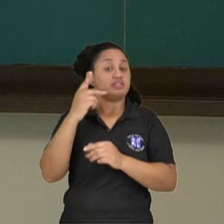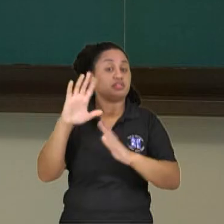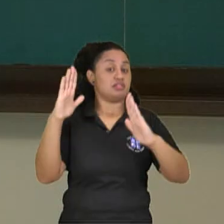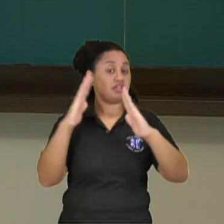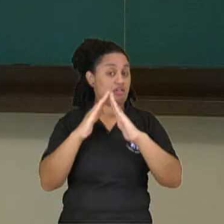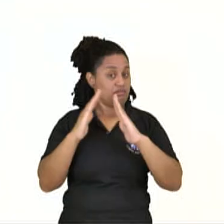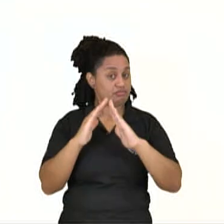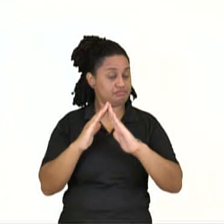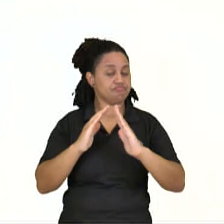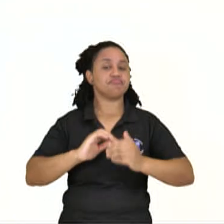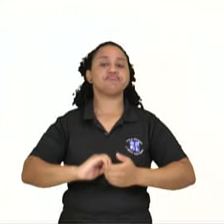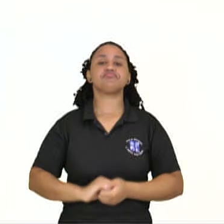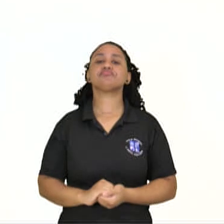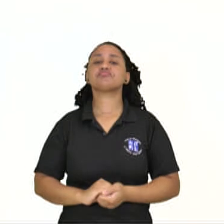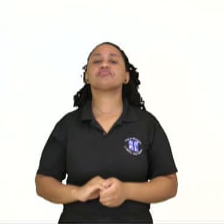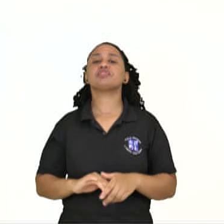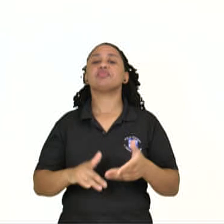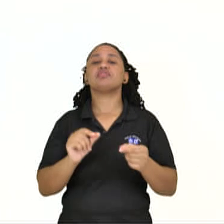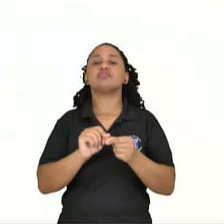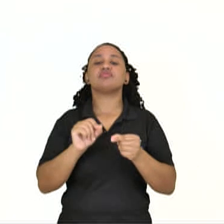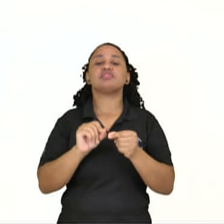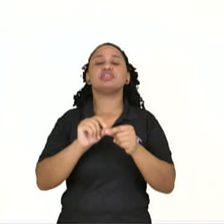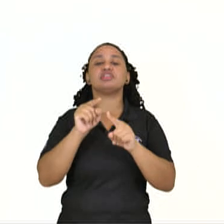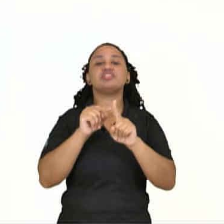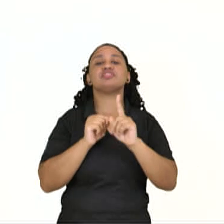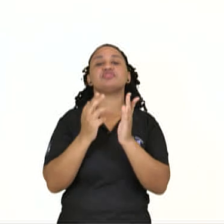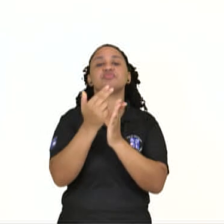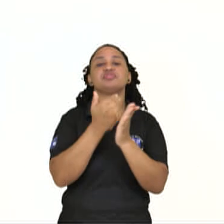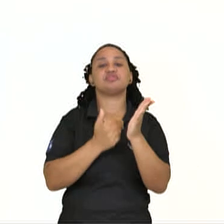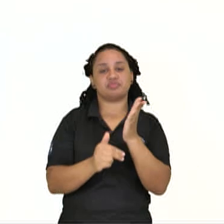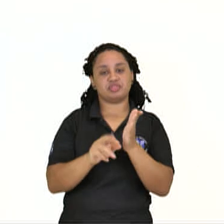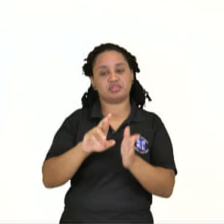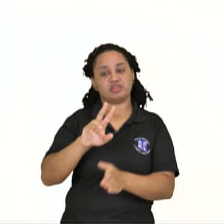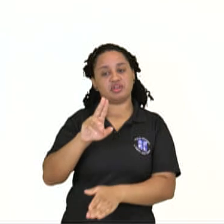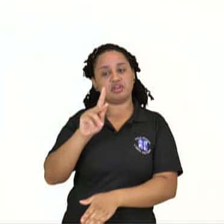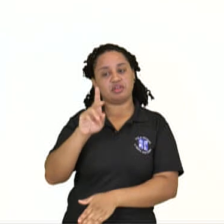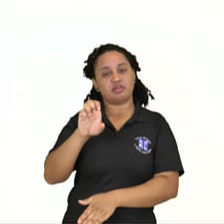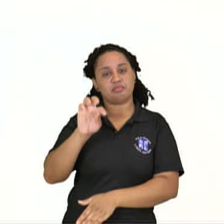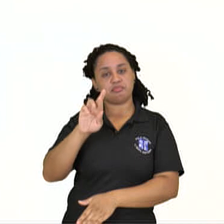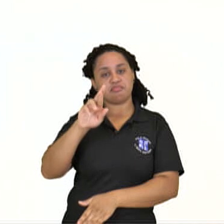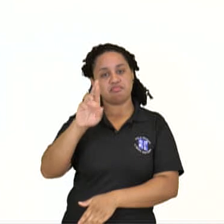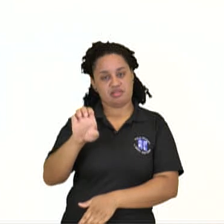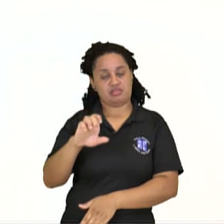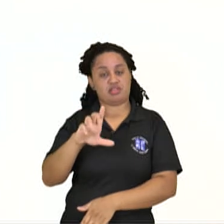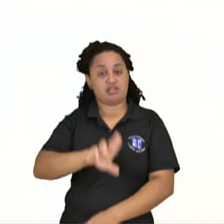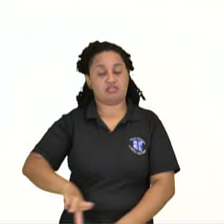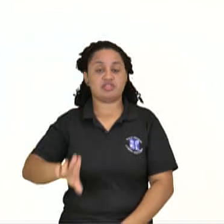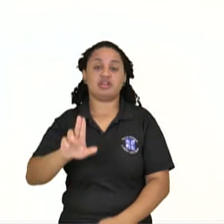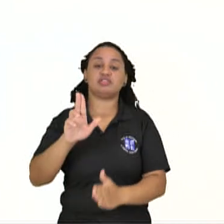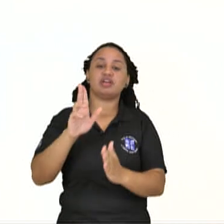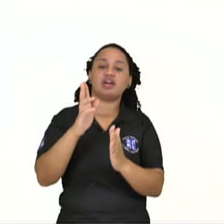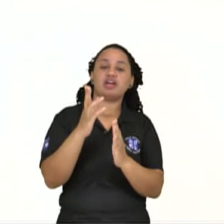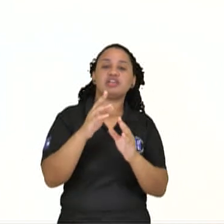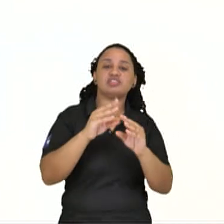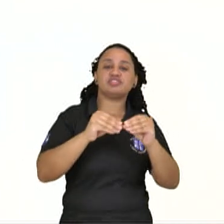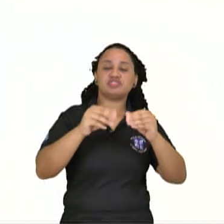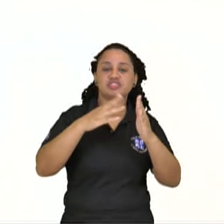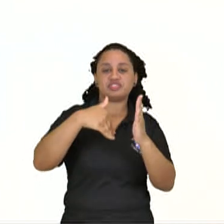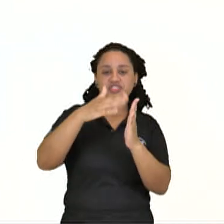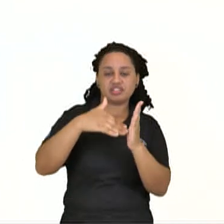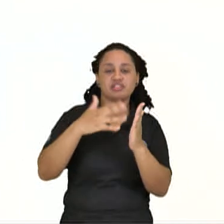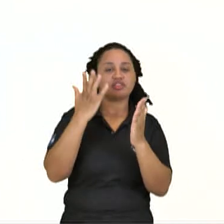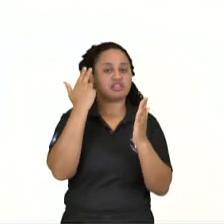da natureza. Mas os registros que nós temos de cores, eles têm a ver com o quê? Eles têm a ver com o